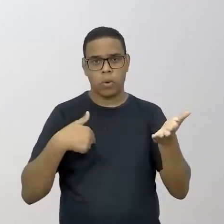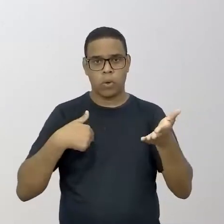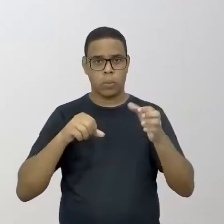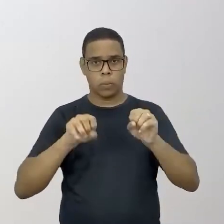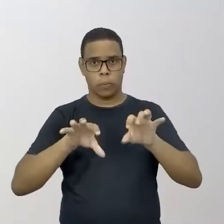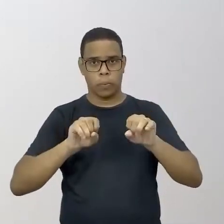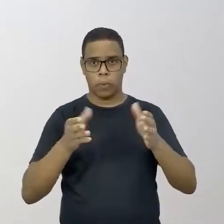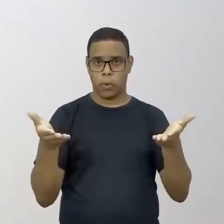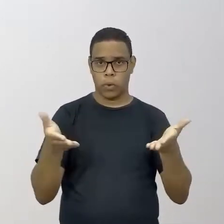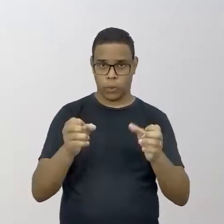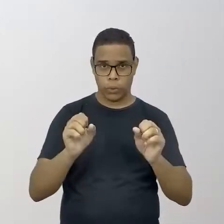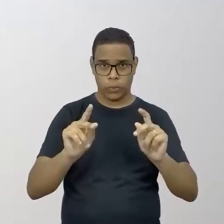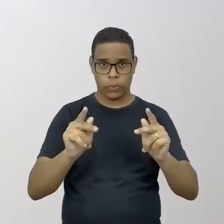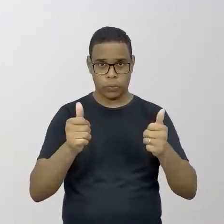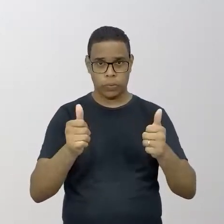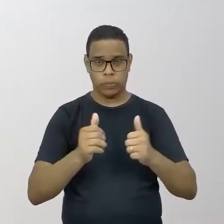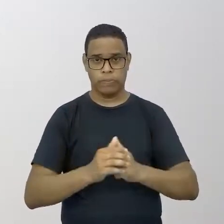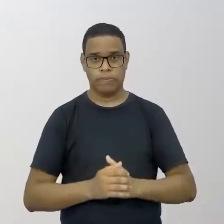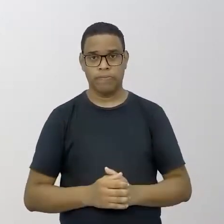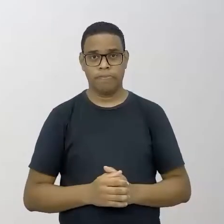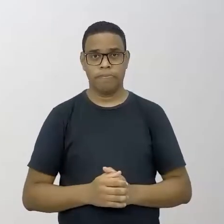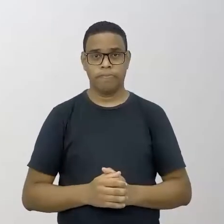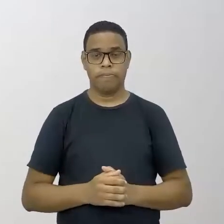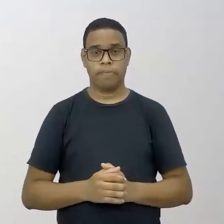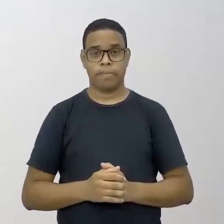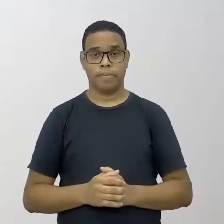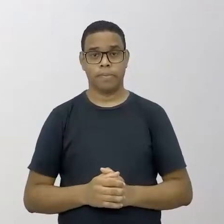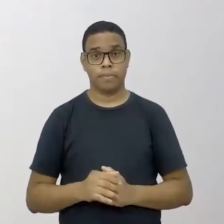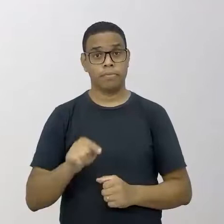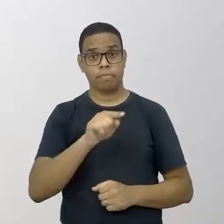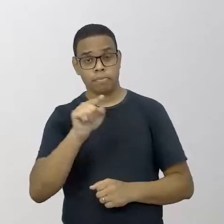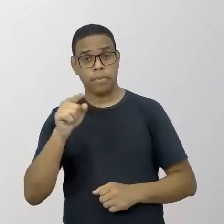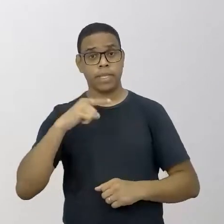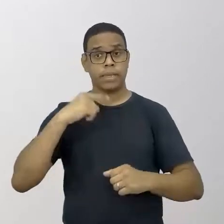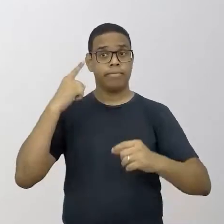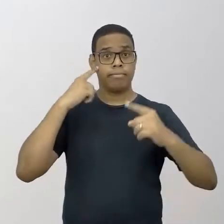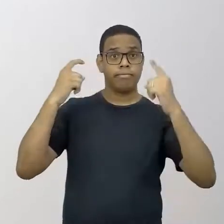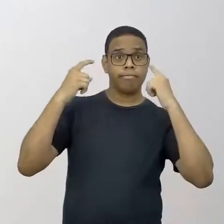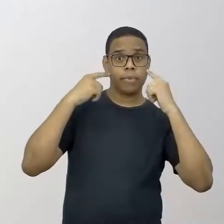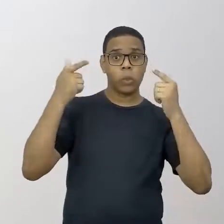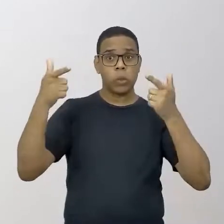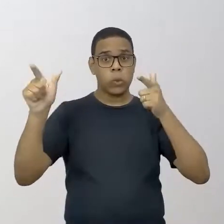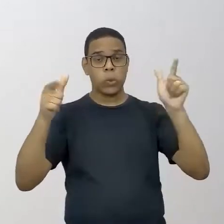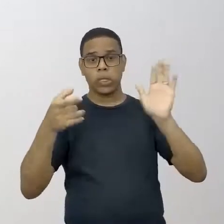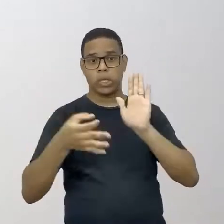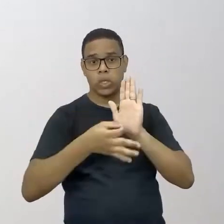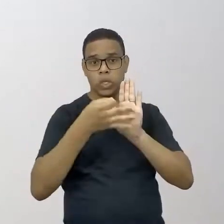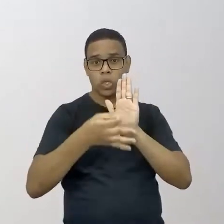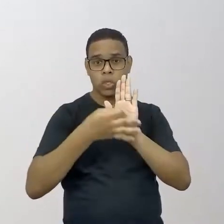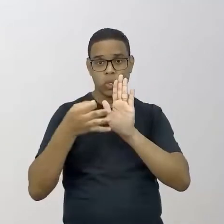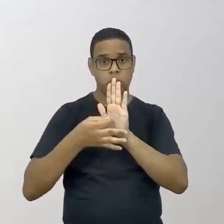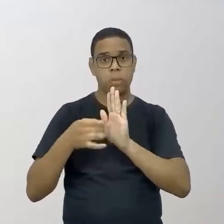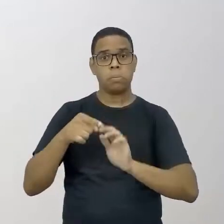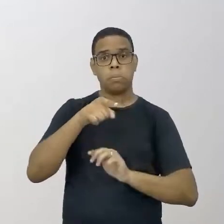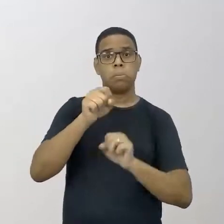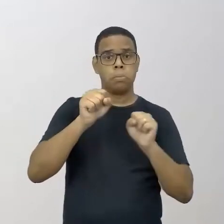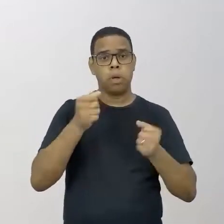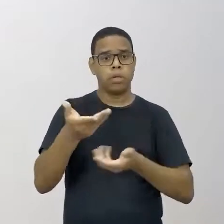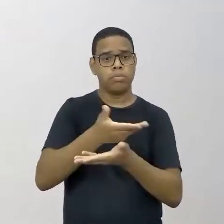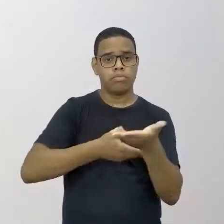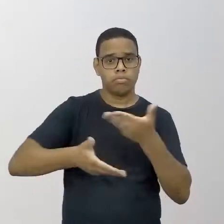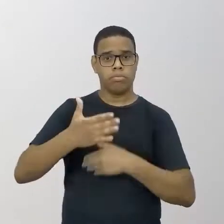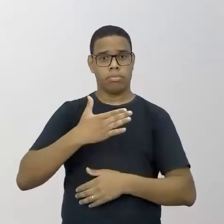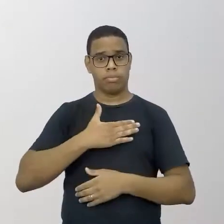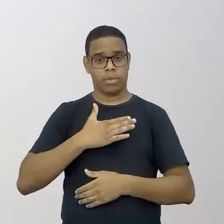aqui, tá certo? Então, se vocês tiverem outras ideias, outras sugestões, vocês poderão interagir